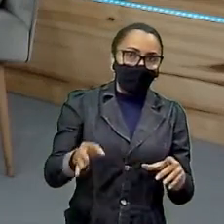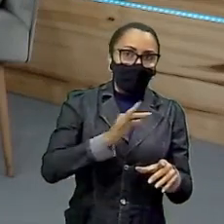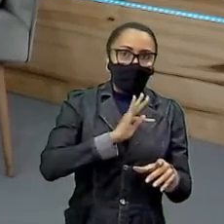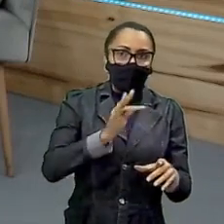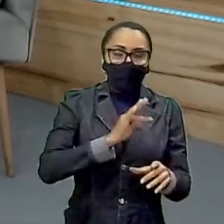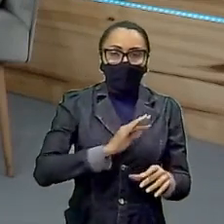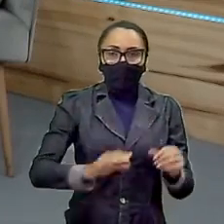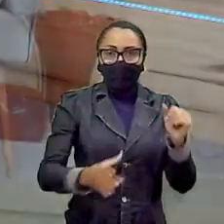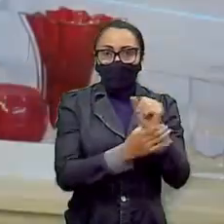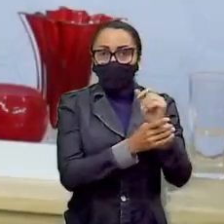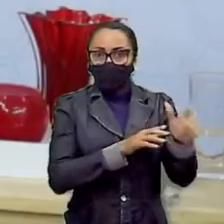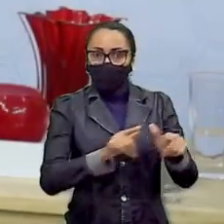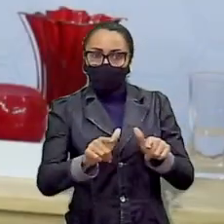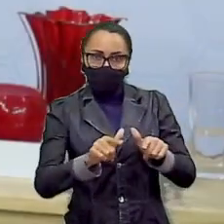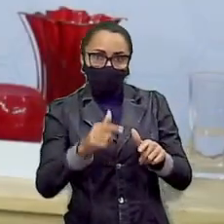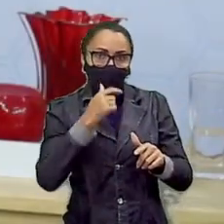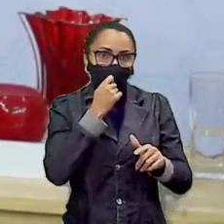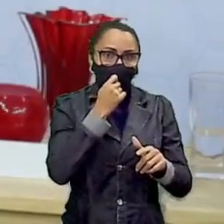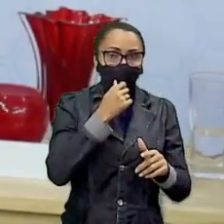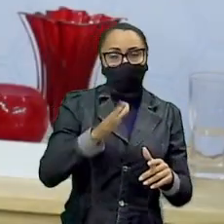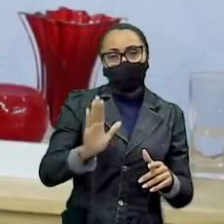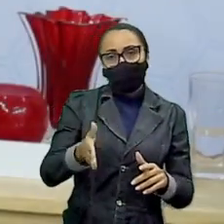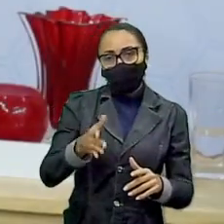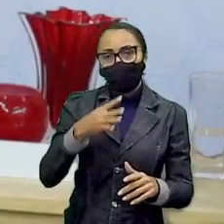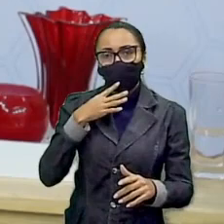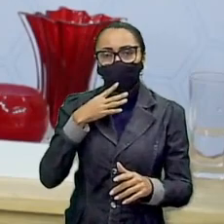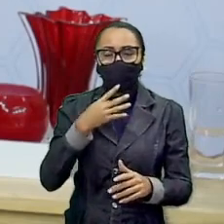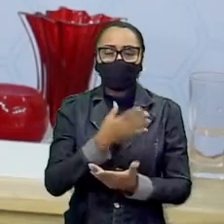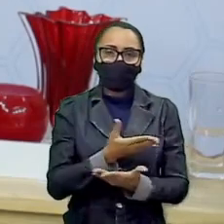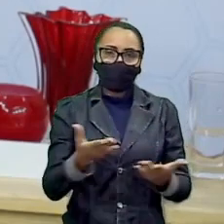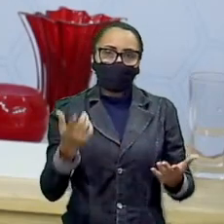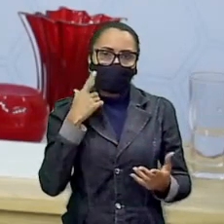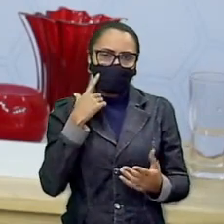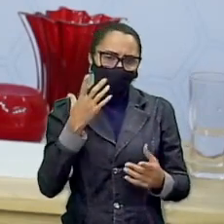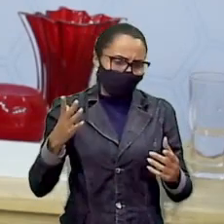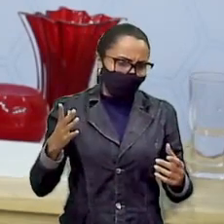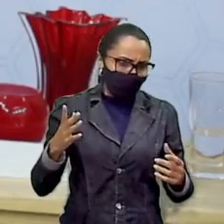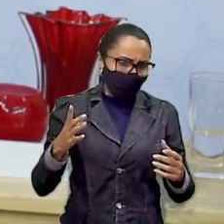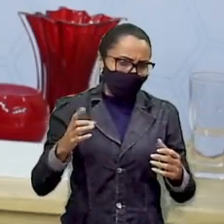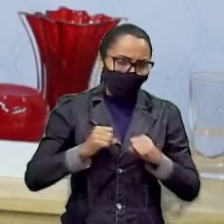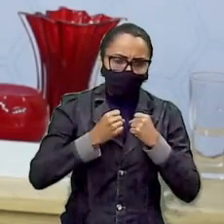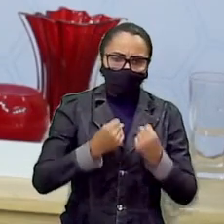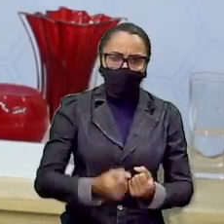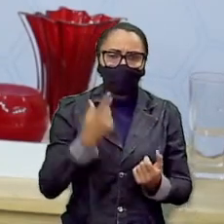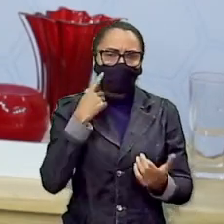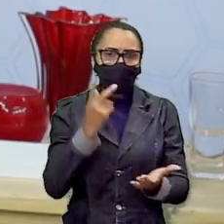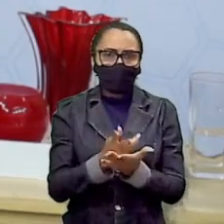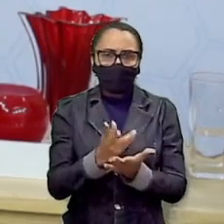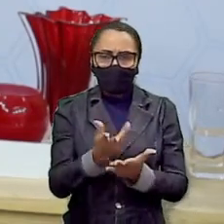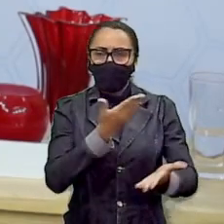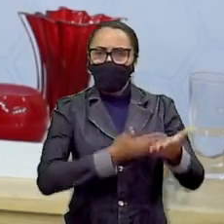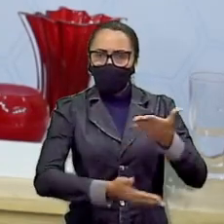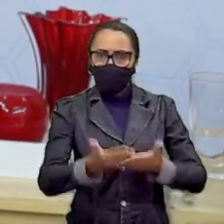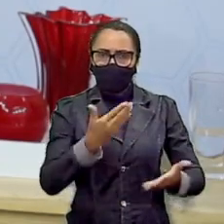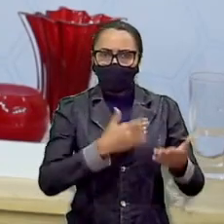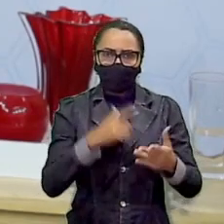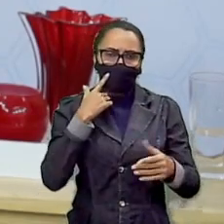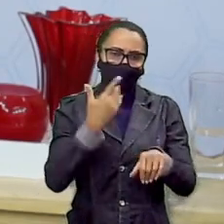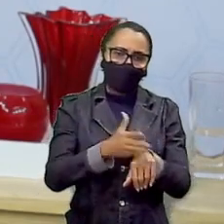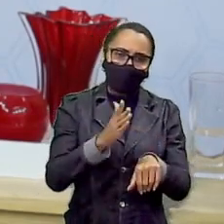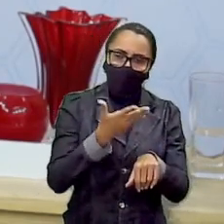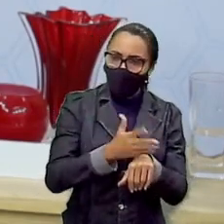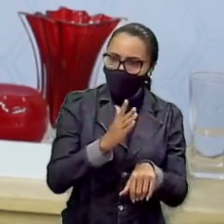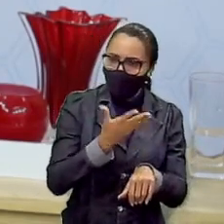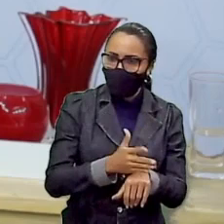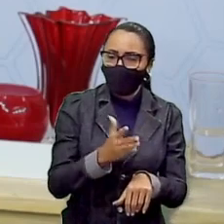do trabalho, como a gente conhece, ele é fortemente, né, sempre relacionado a dar